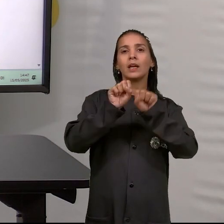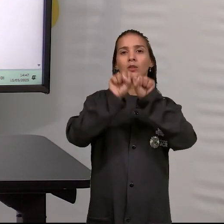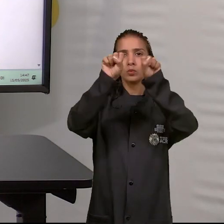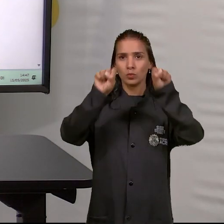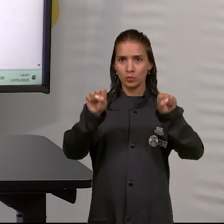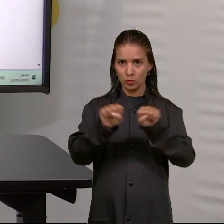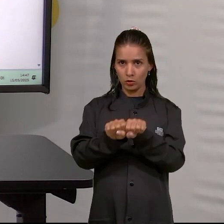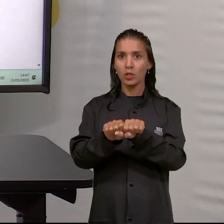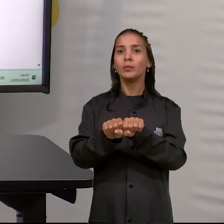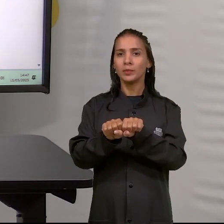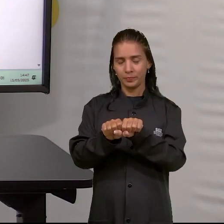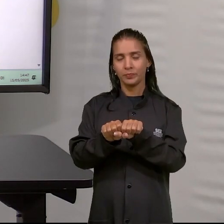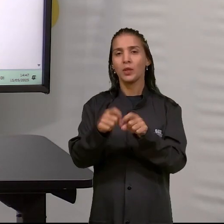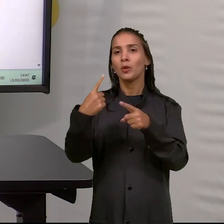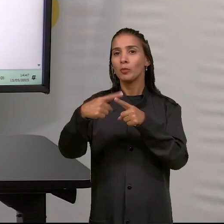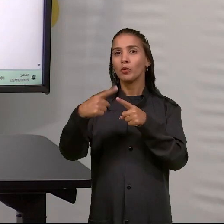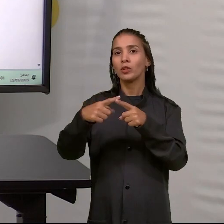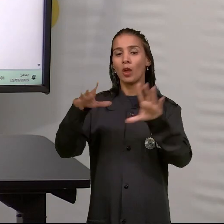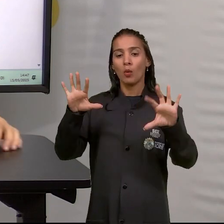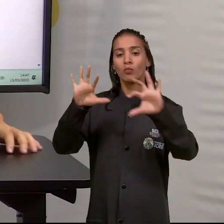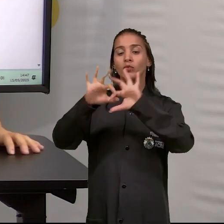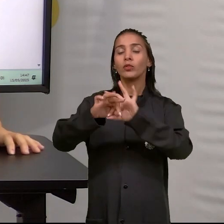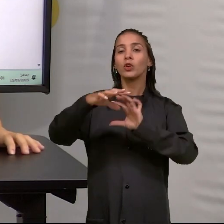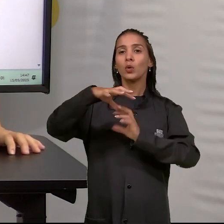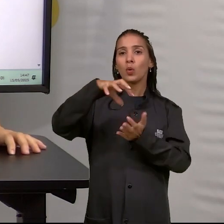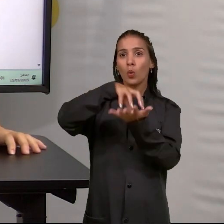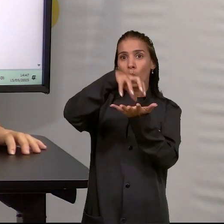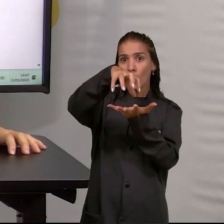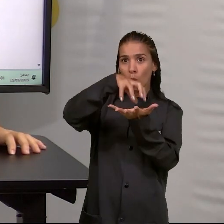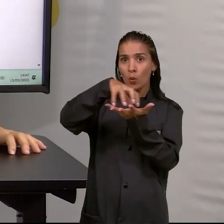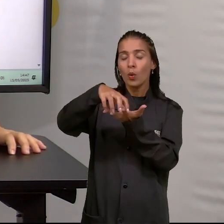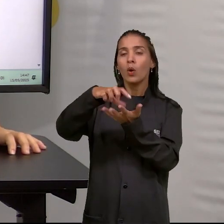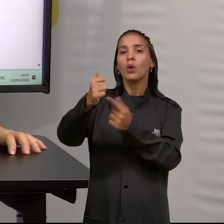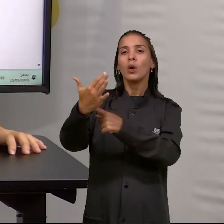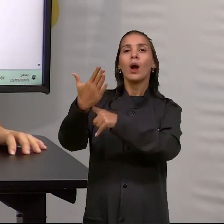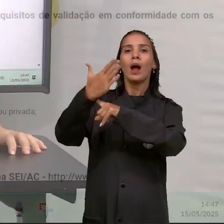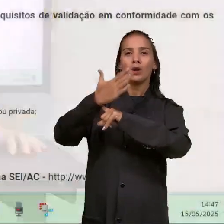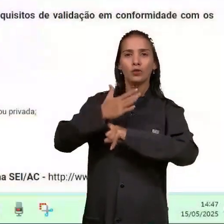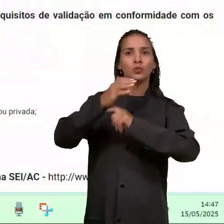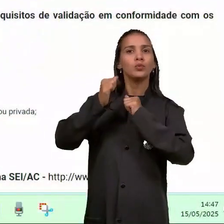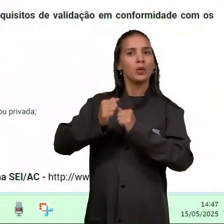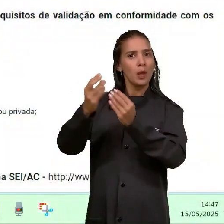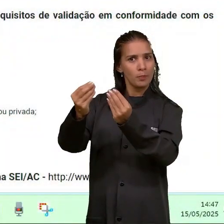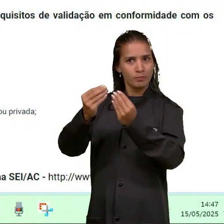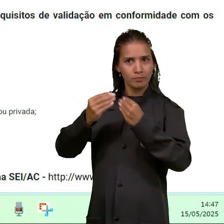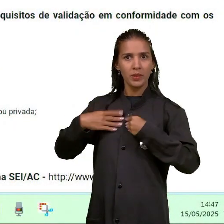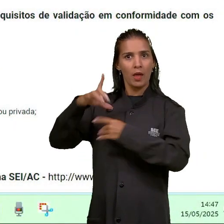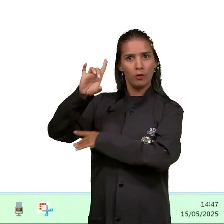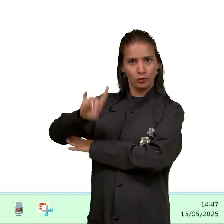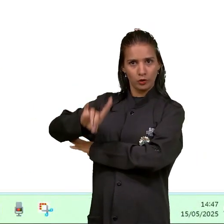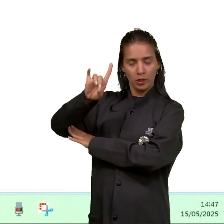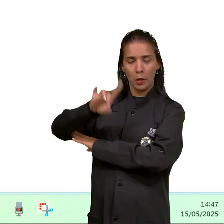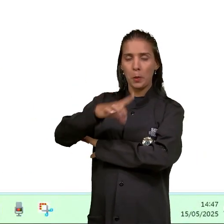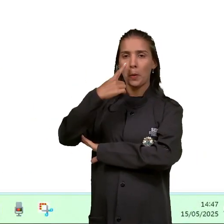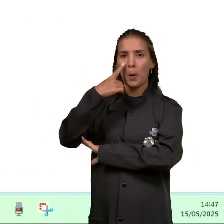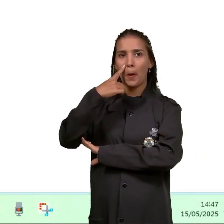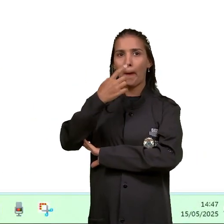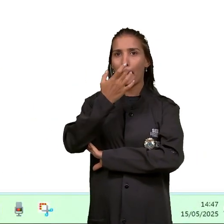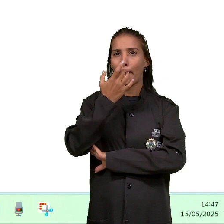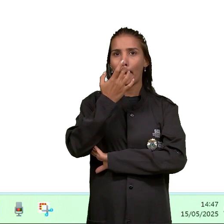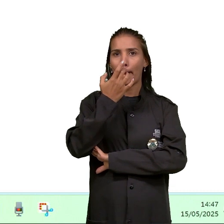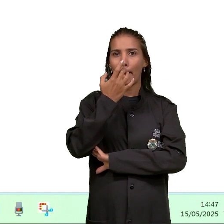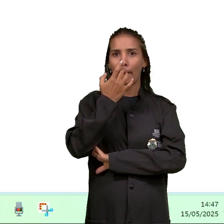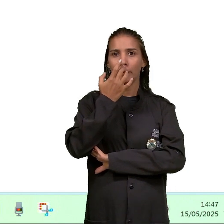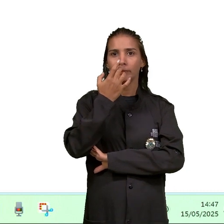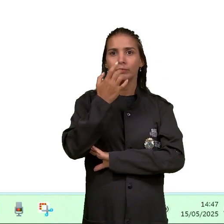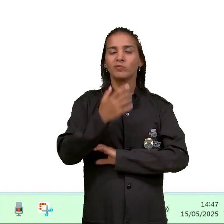com o órgão ao qual você tem algum vínculo, tá? Então vou mostrar aqui para vocês aqui na tela, aqui essa página, tá?